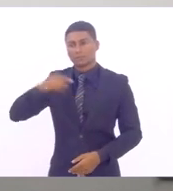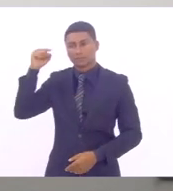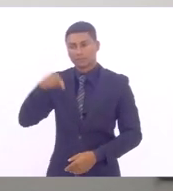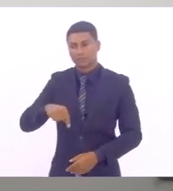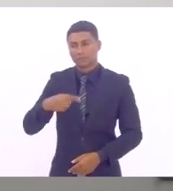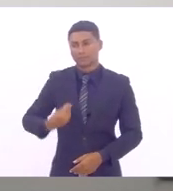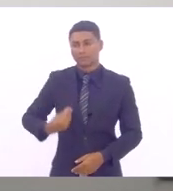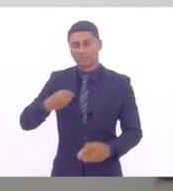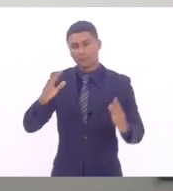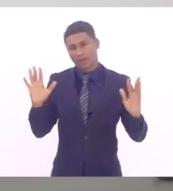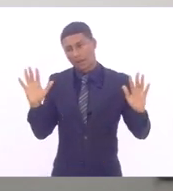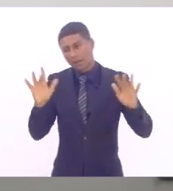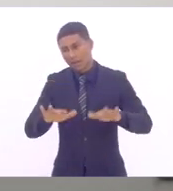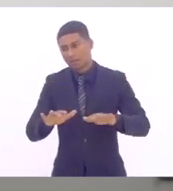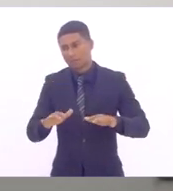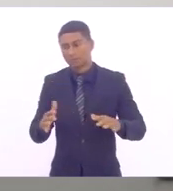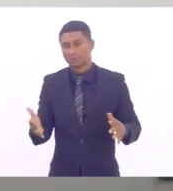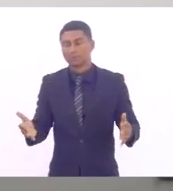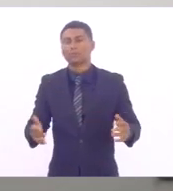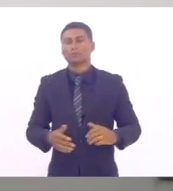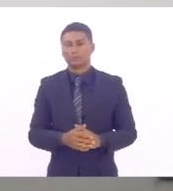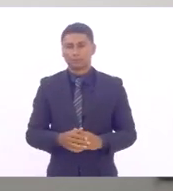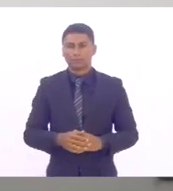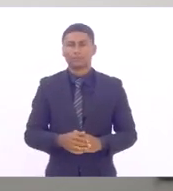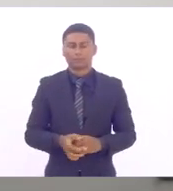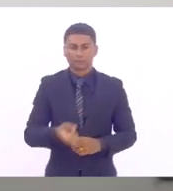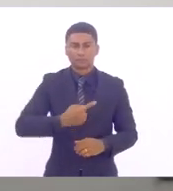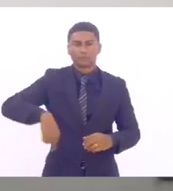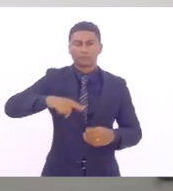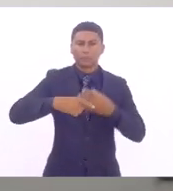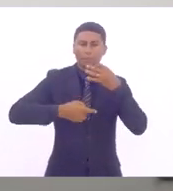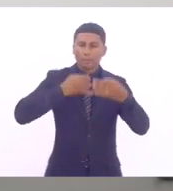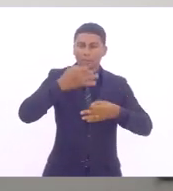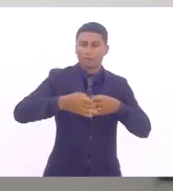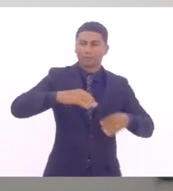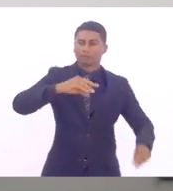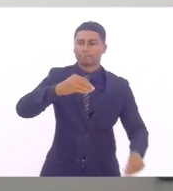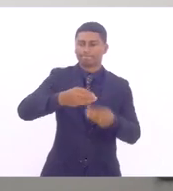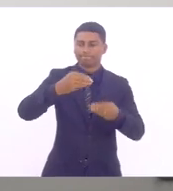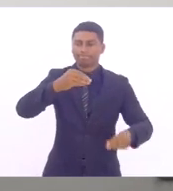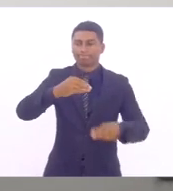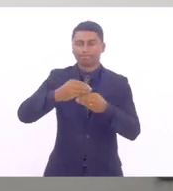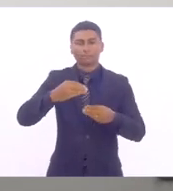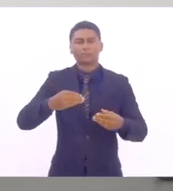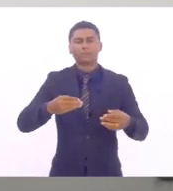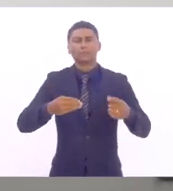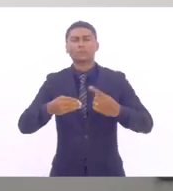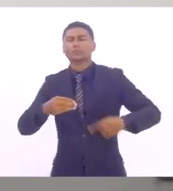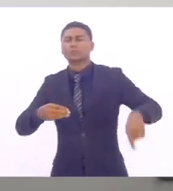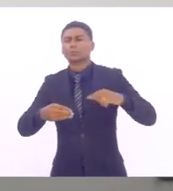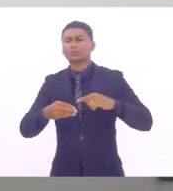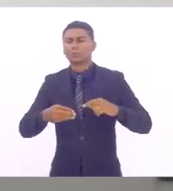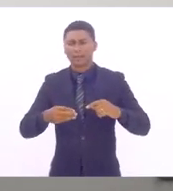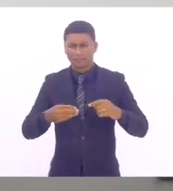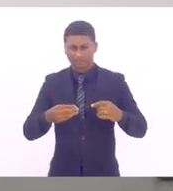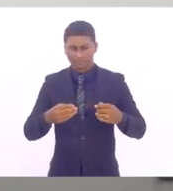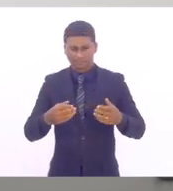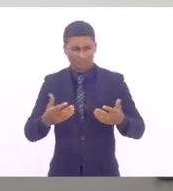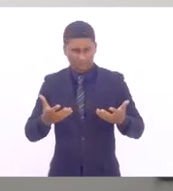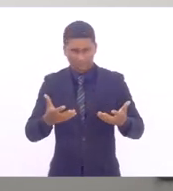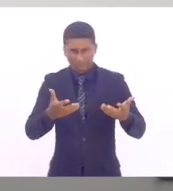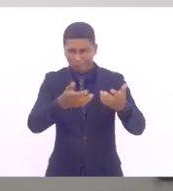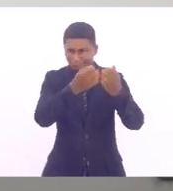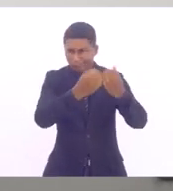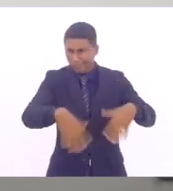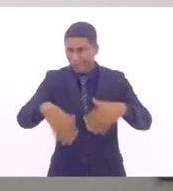processo legislativo, trazer, de alguma maneira, a nossa colaboração. Nossa intenção jamais é a de prejudicar o